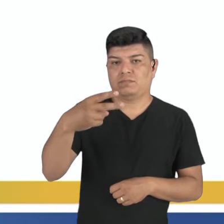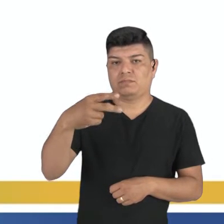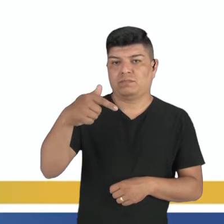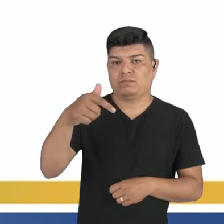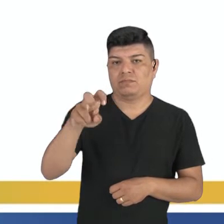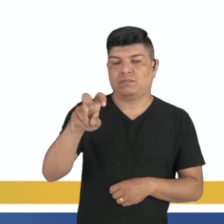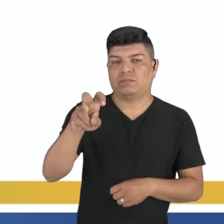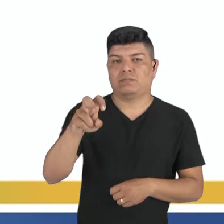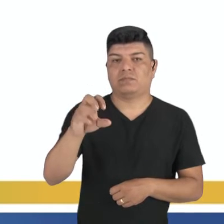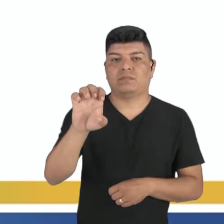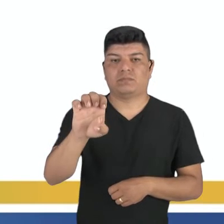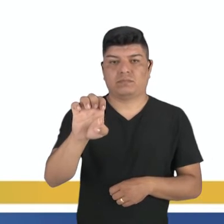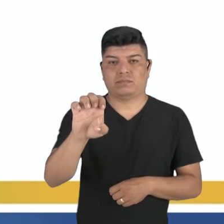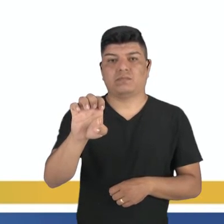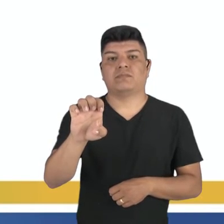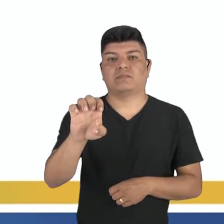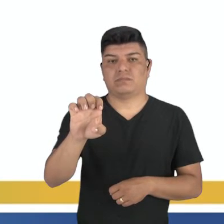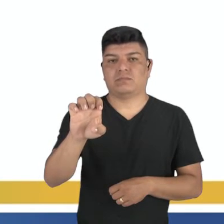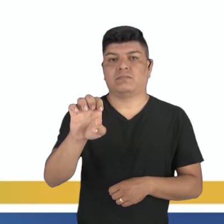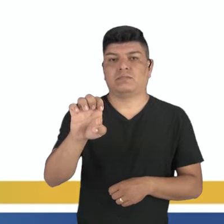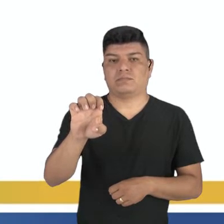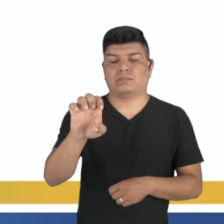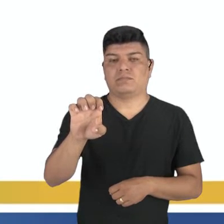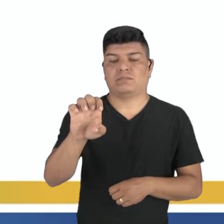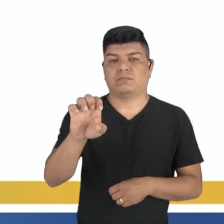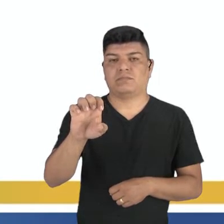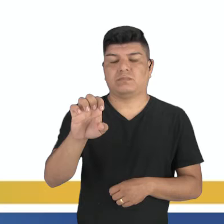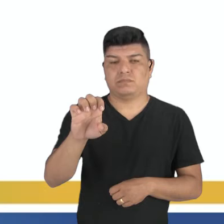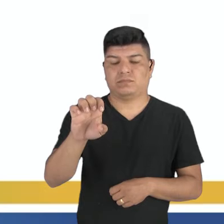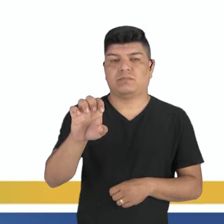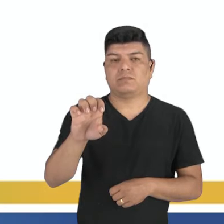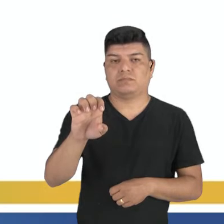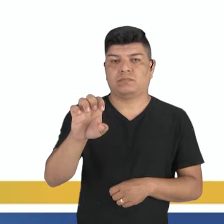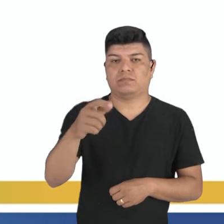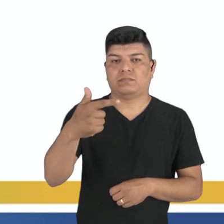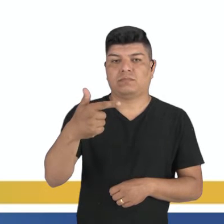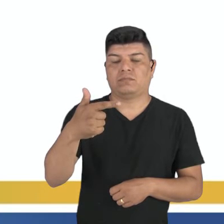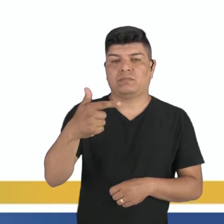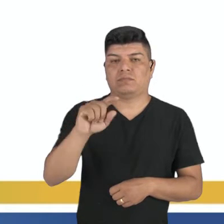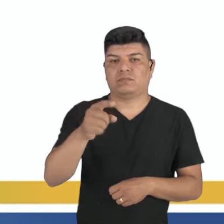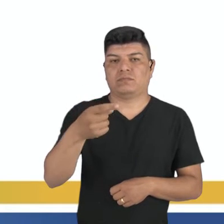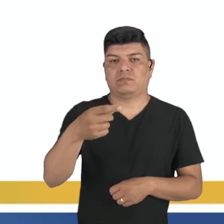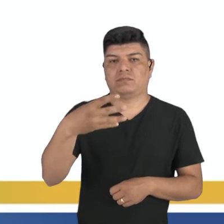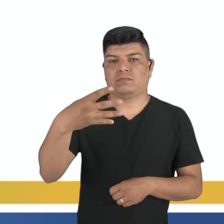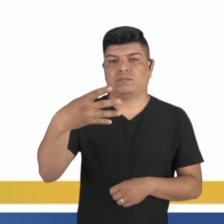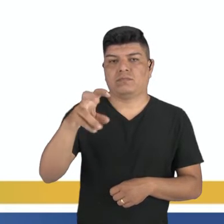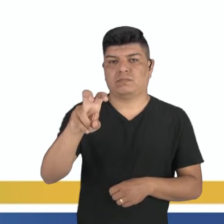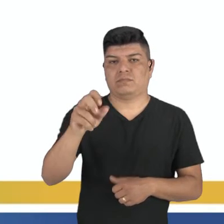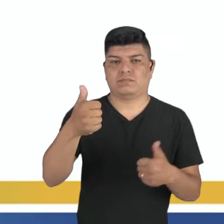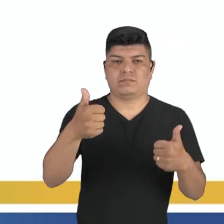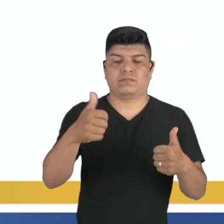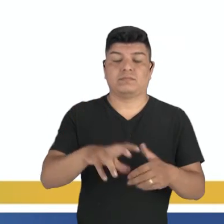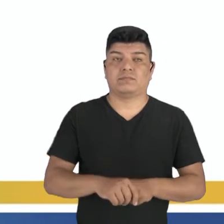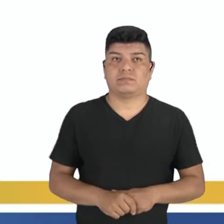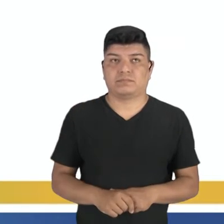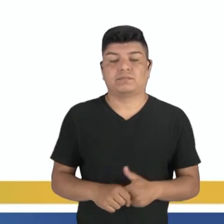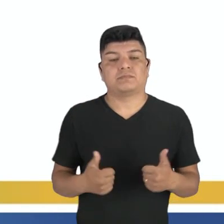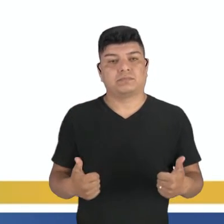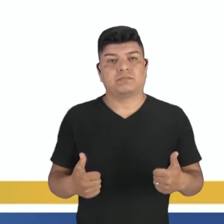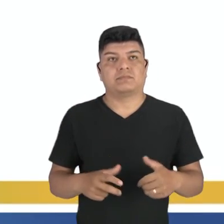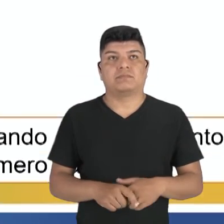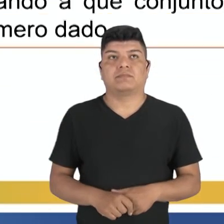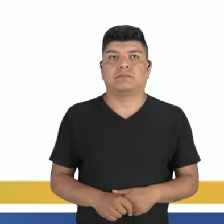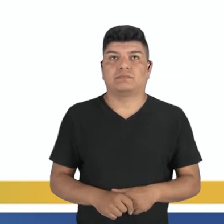2,275 e o número E pelo número, e o ponto E, né, pelo número 2,45, certo? Muito